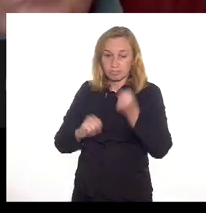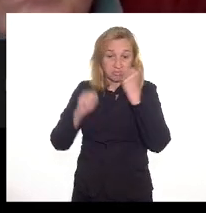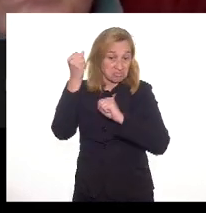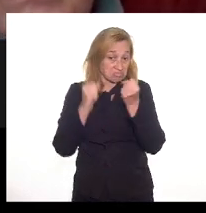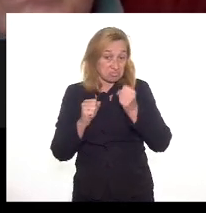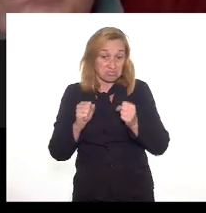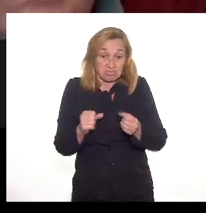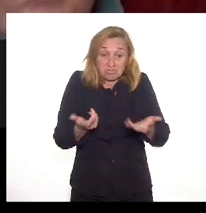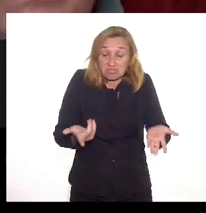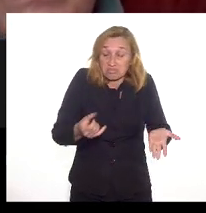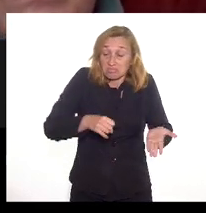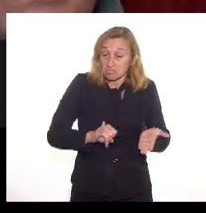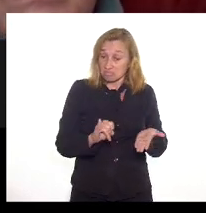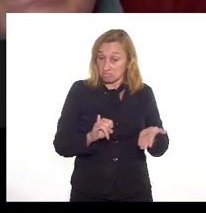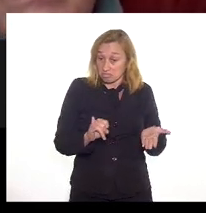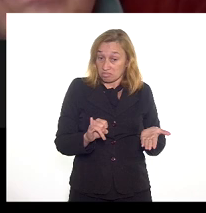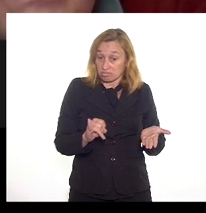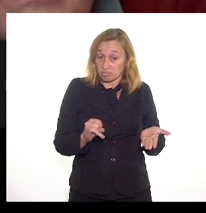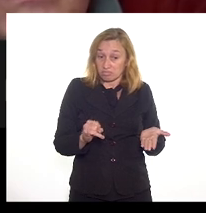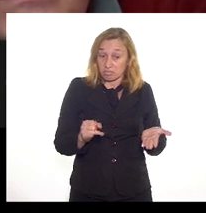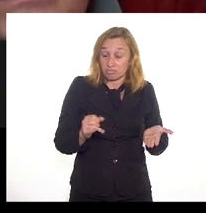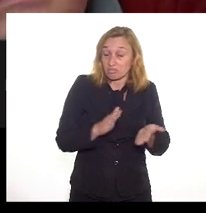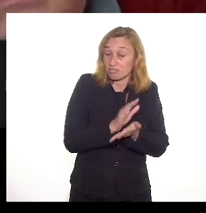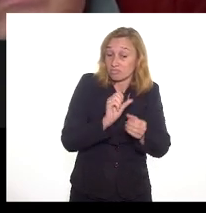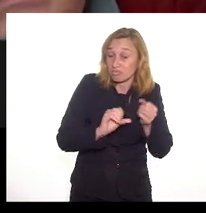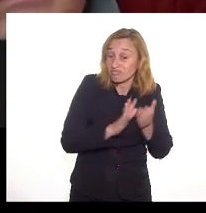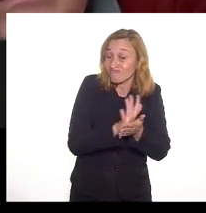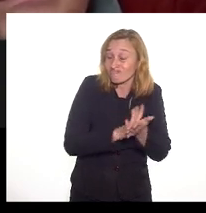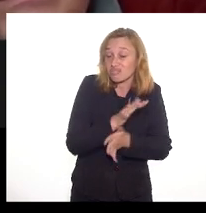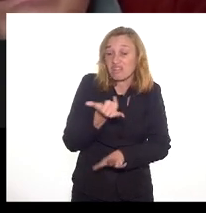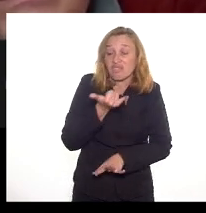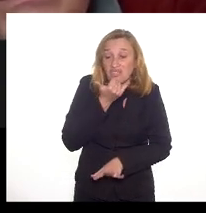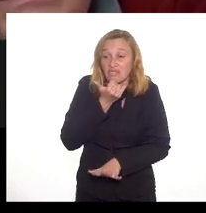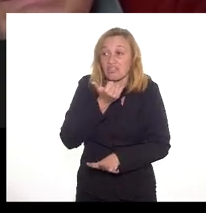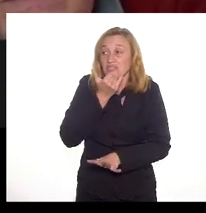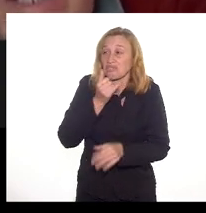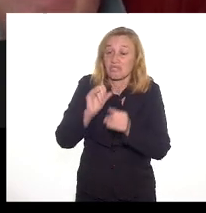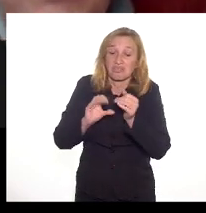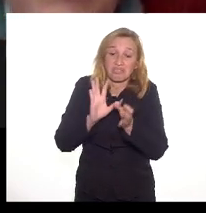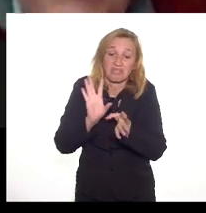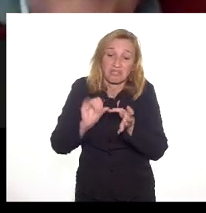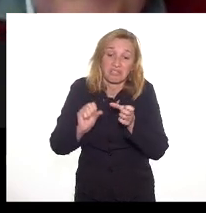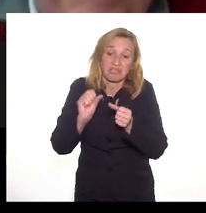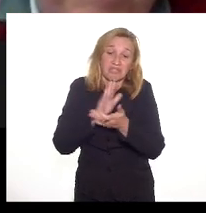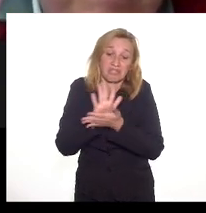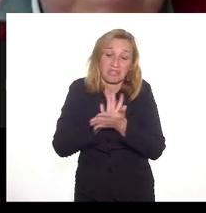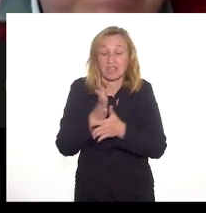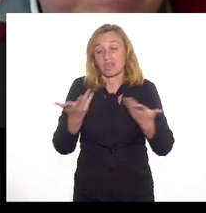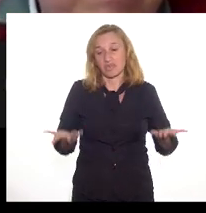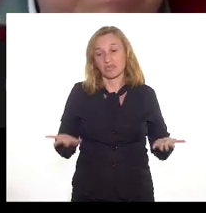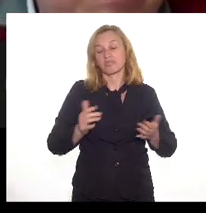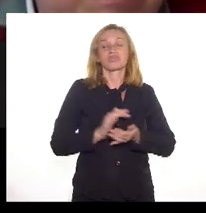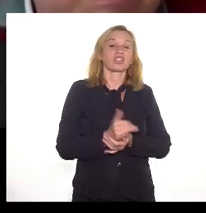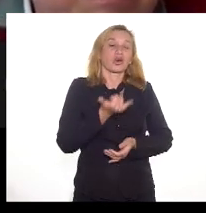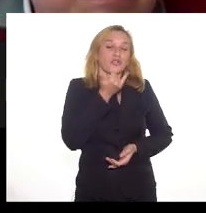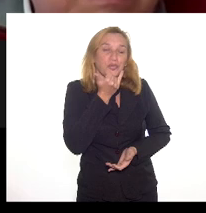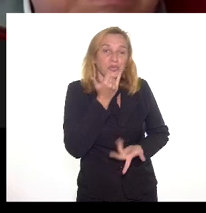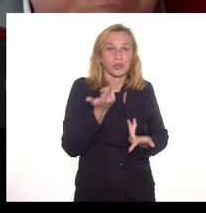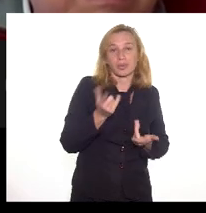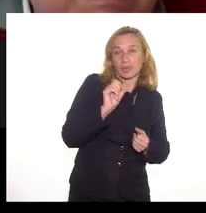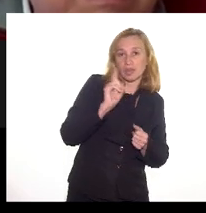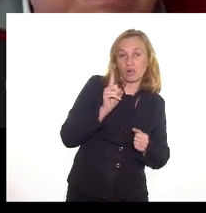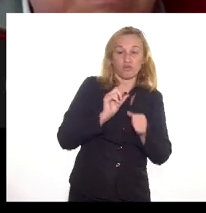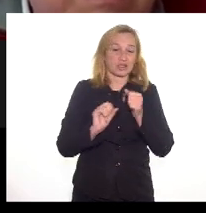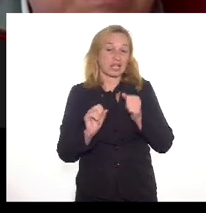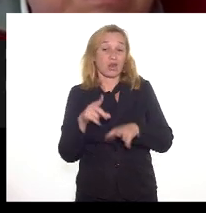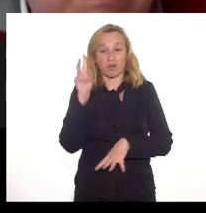nada, né? Senão, nós vamos ter sempre uma desculpa para não fazer, né? E aí, nessa desculpa para não fazer,